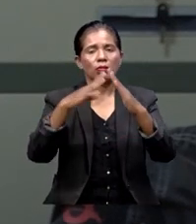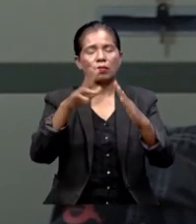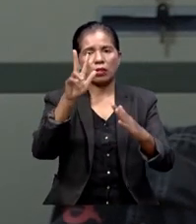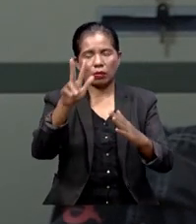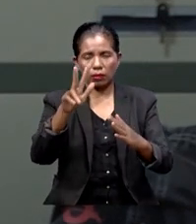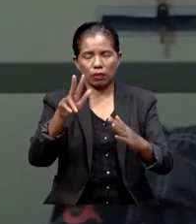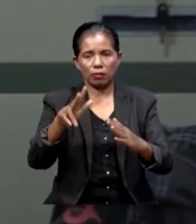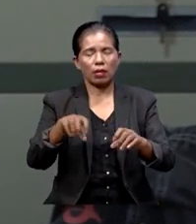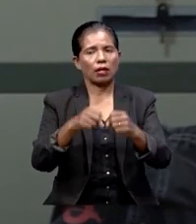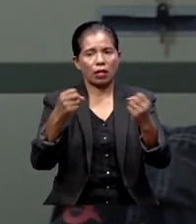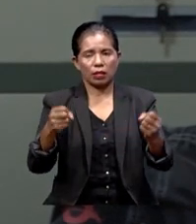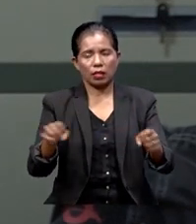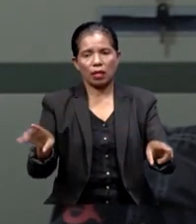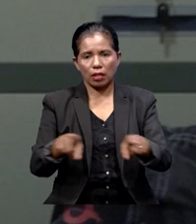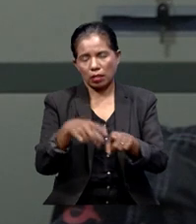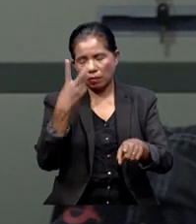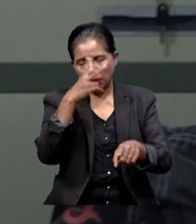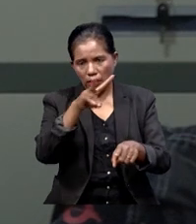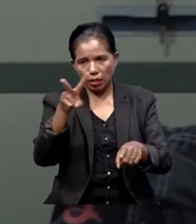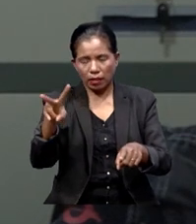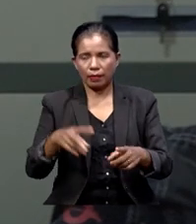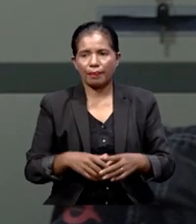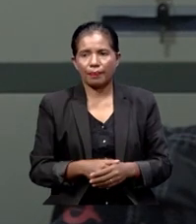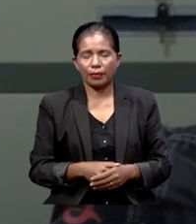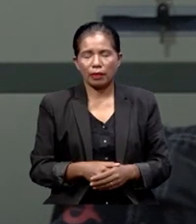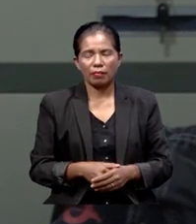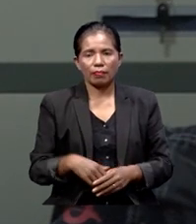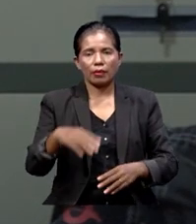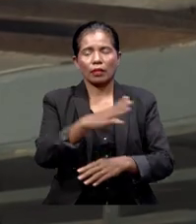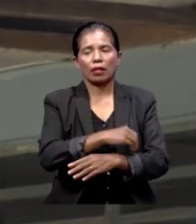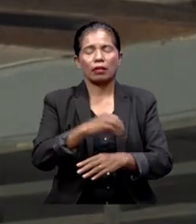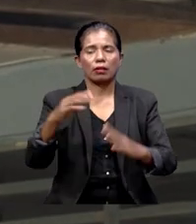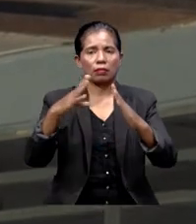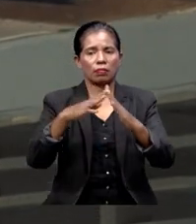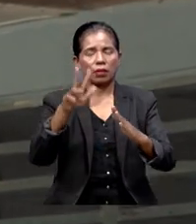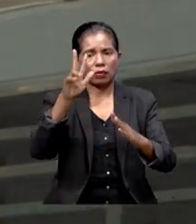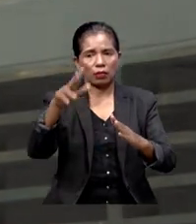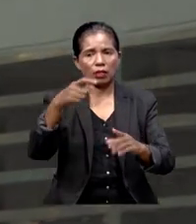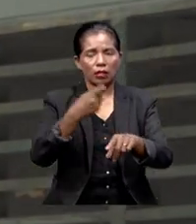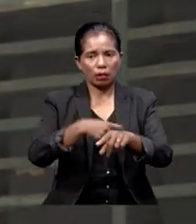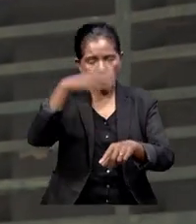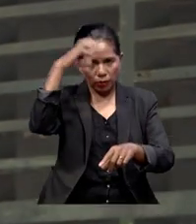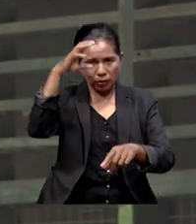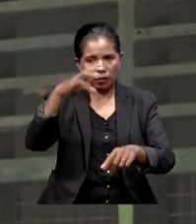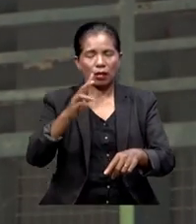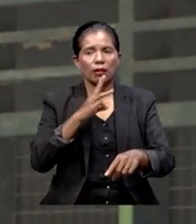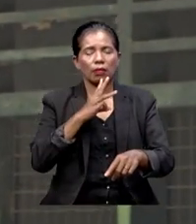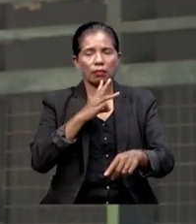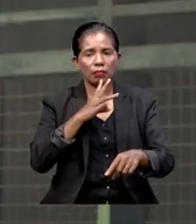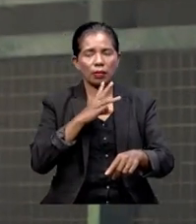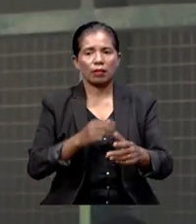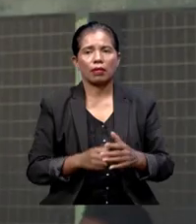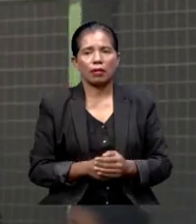teve, antes está bom tirar a rasic e o inevane, sala tolo né quando tempo udan be saiu se ocos no